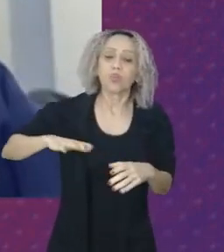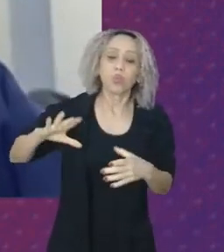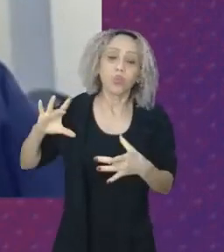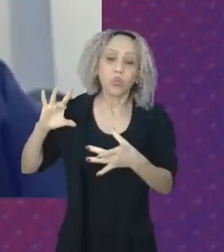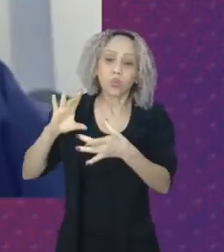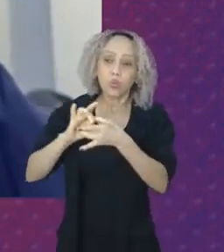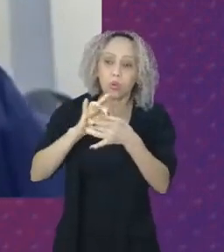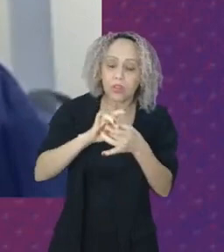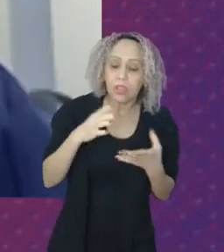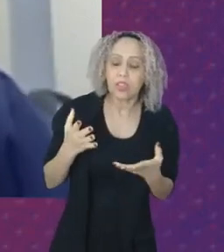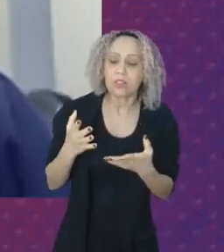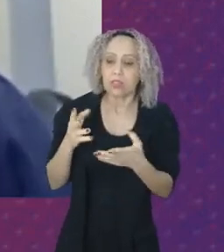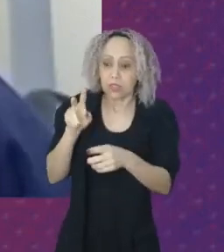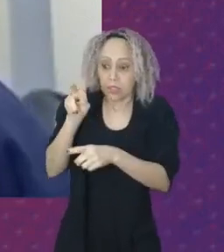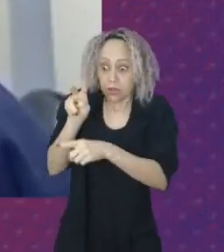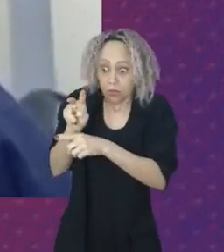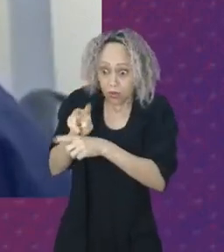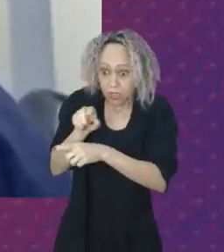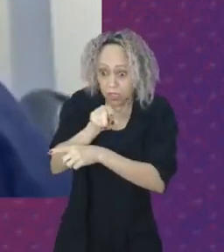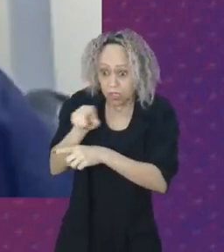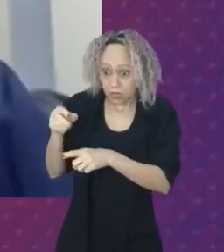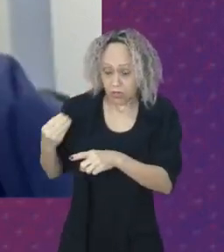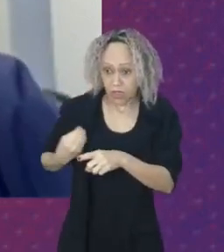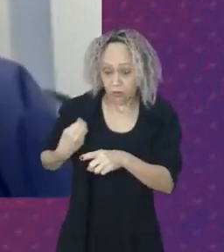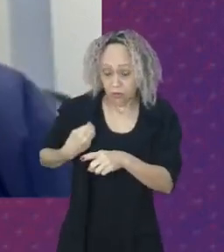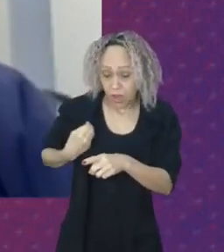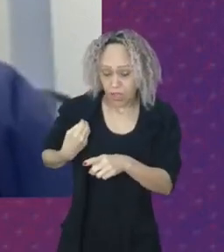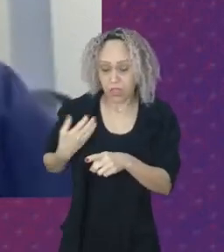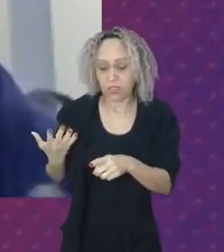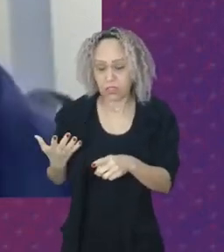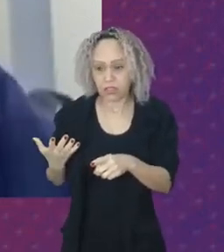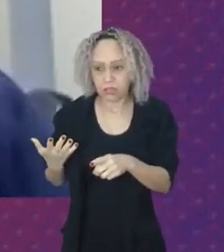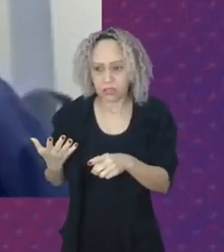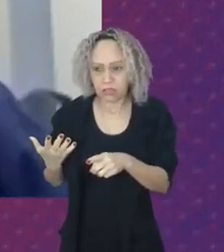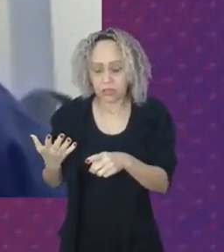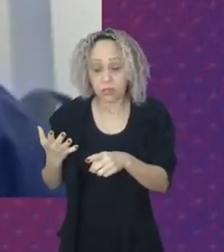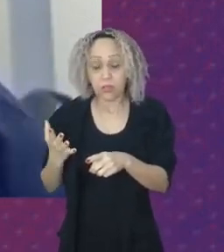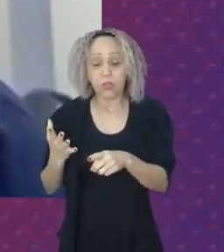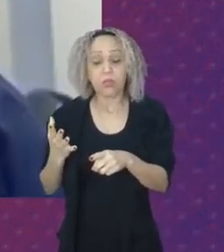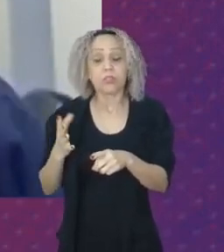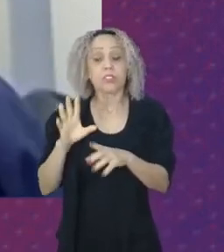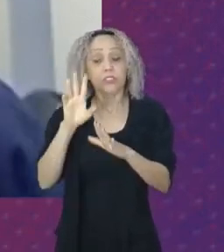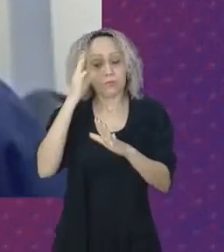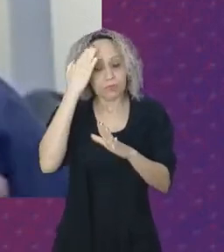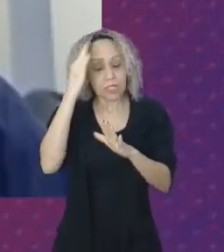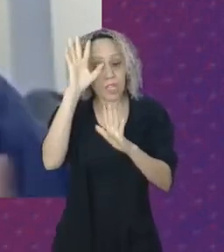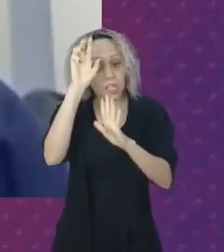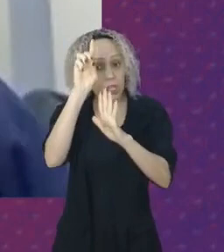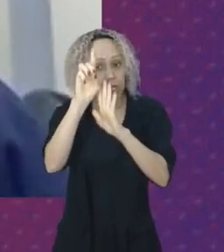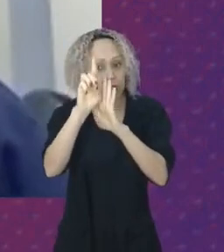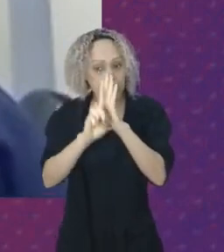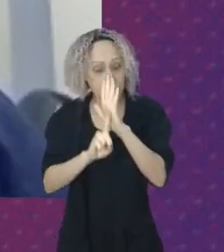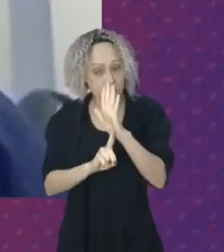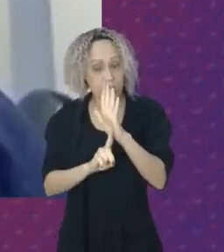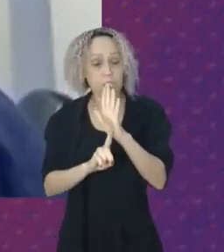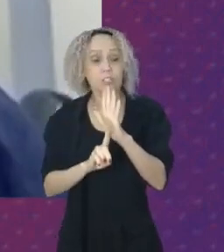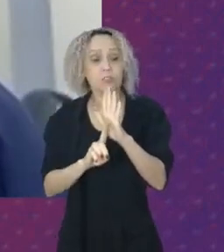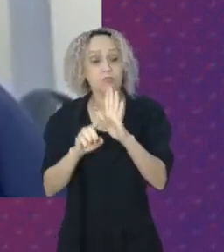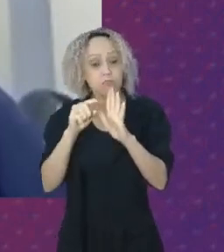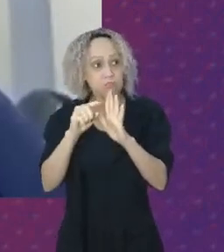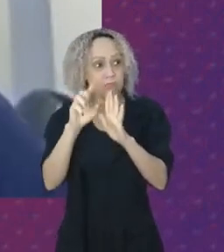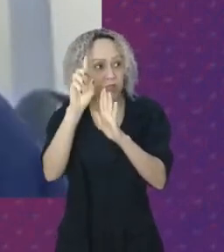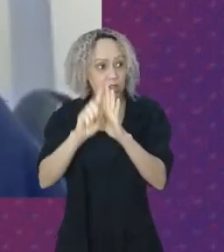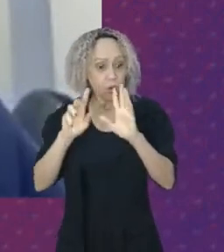dos direitos e entender a educação, né, como um elemento dentro desses direitos humanos, os direitos da nossa